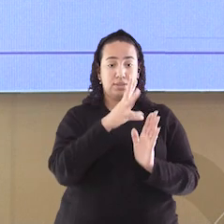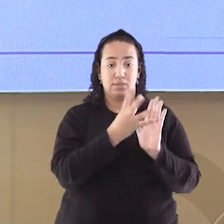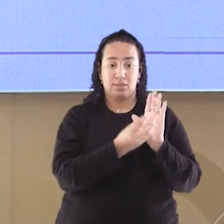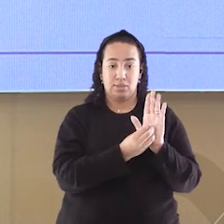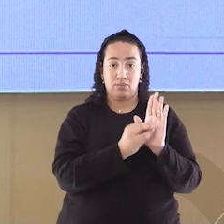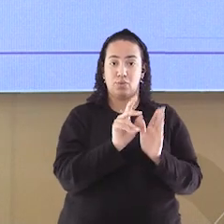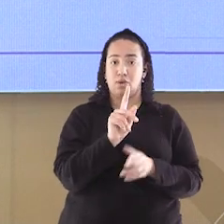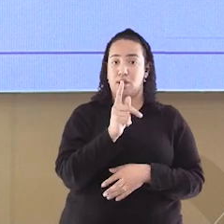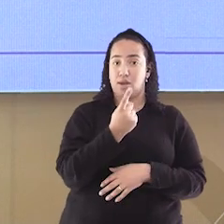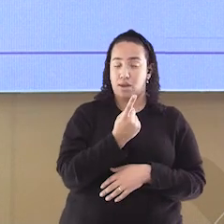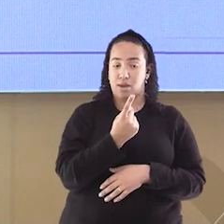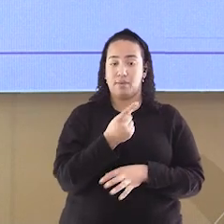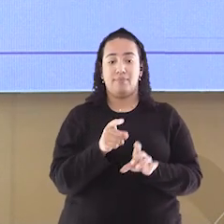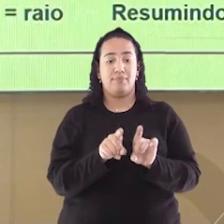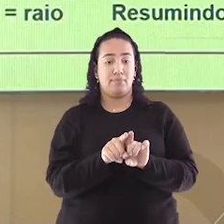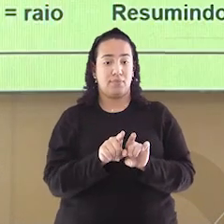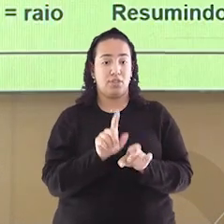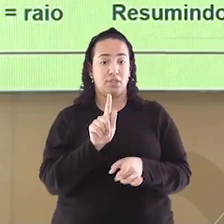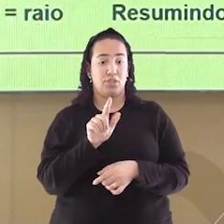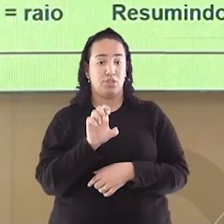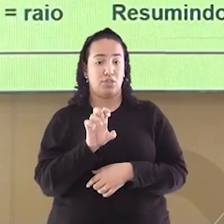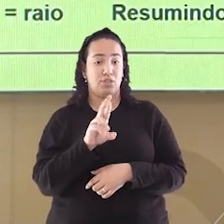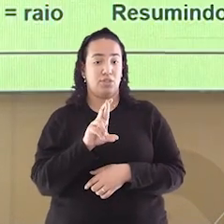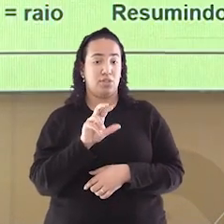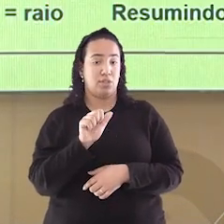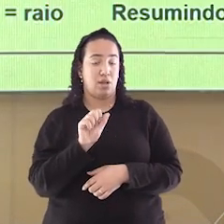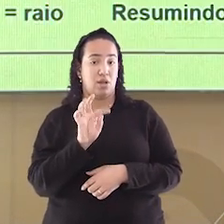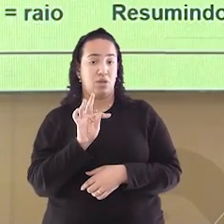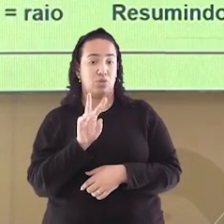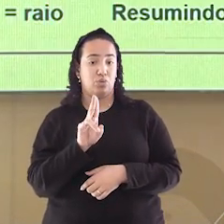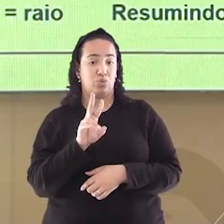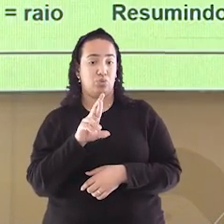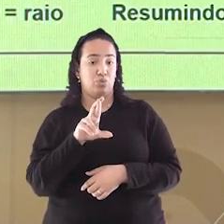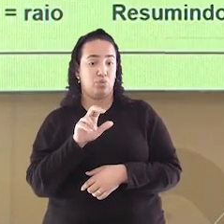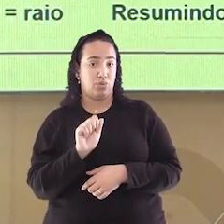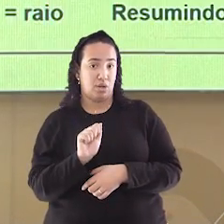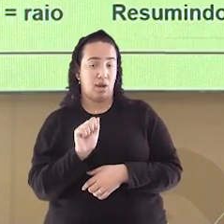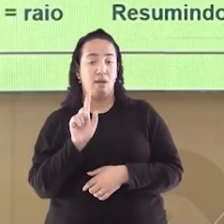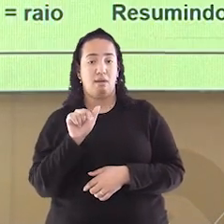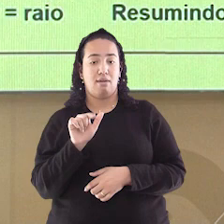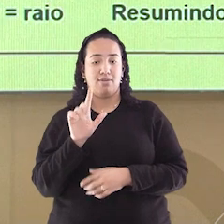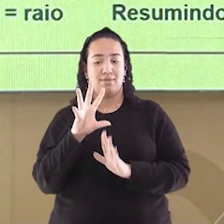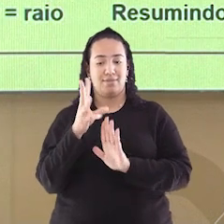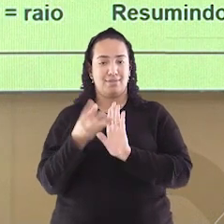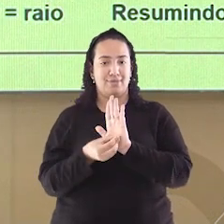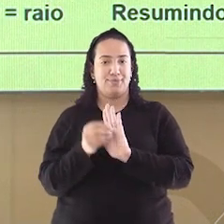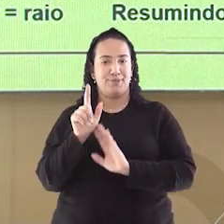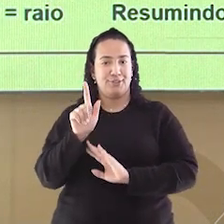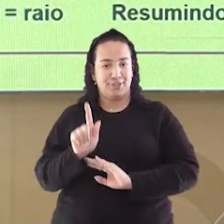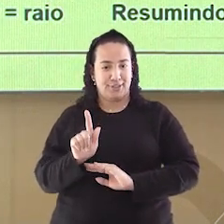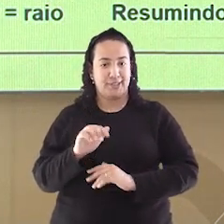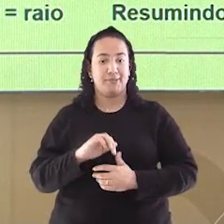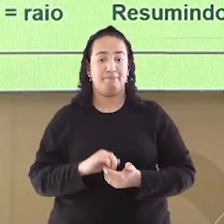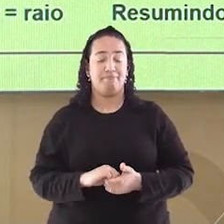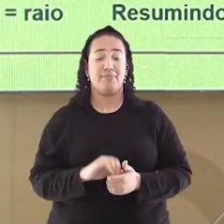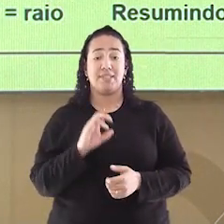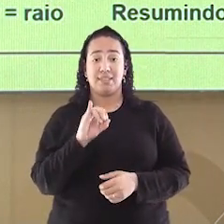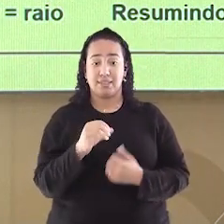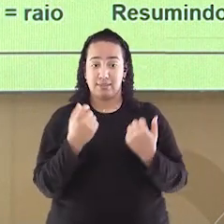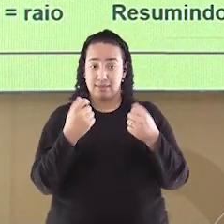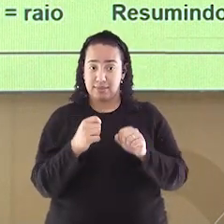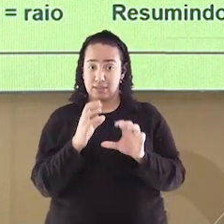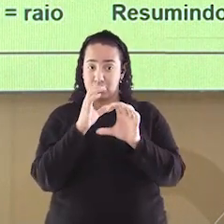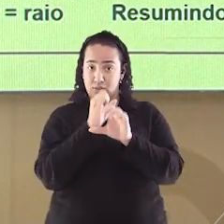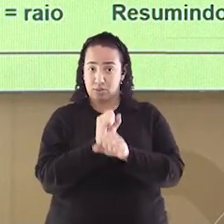G. Toda vez que precisamos calcular o volume, vamos utilizar a seguinte fórmula.